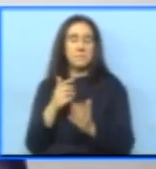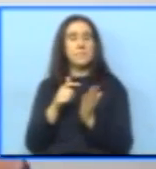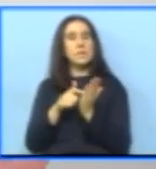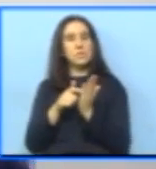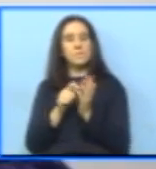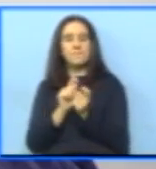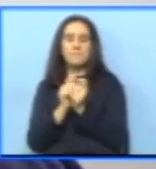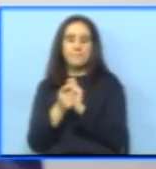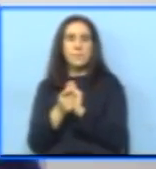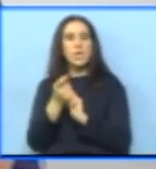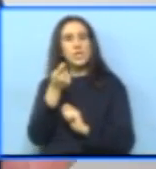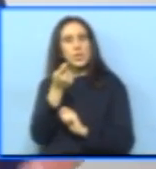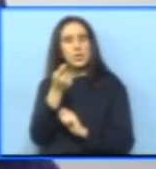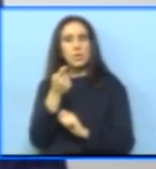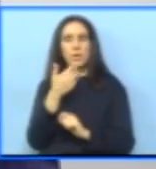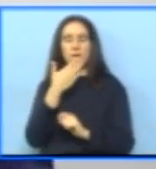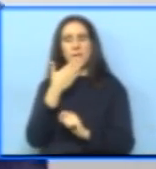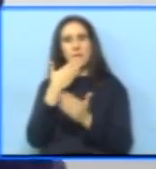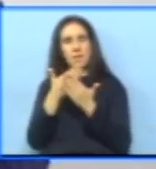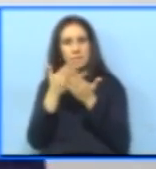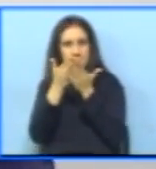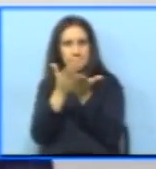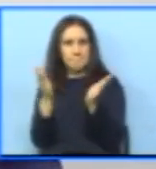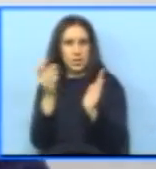um bocadinho alargada,